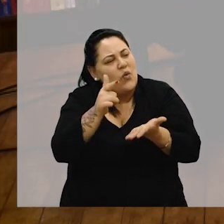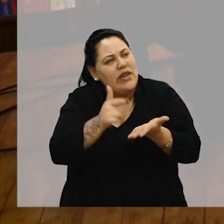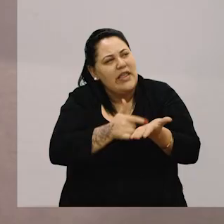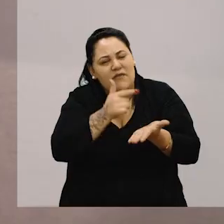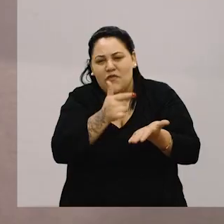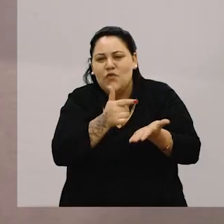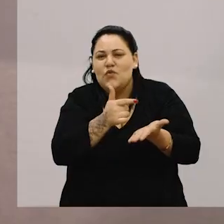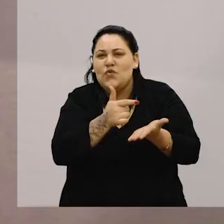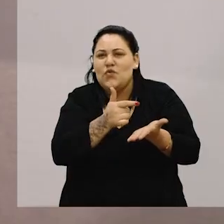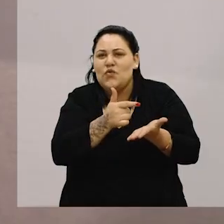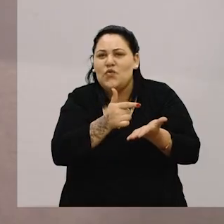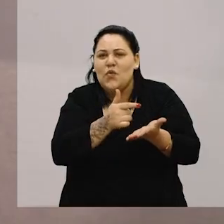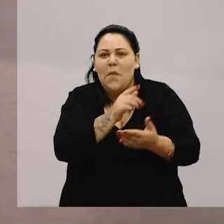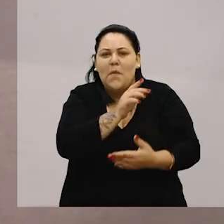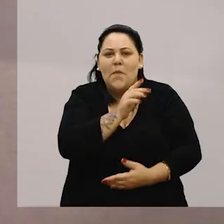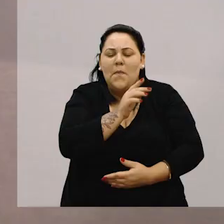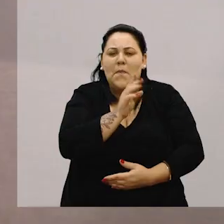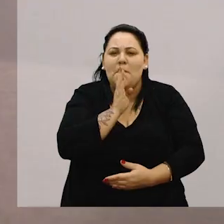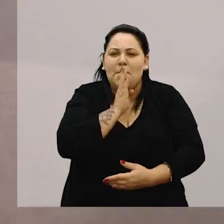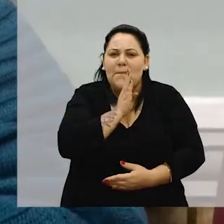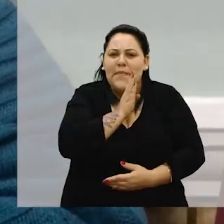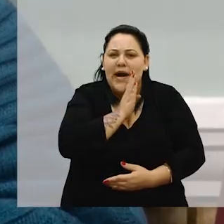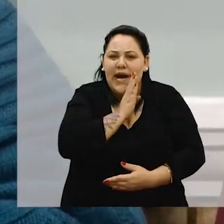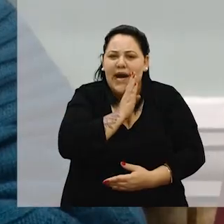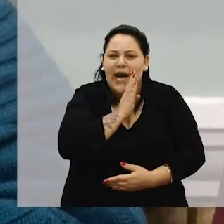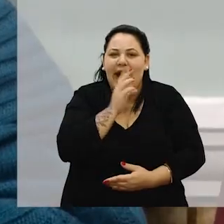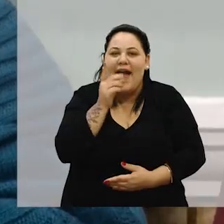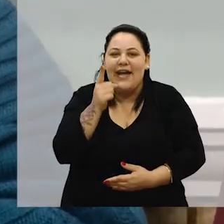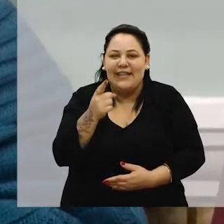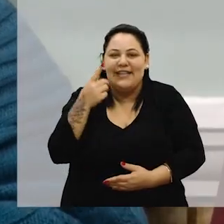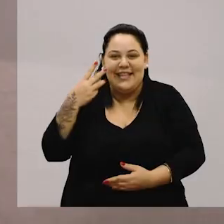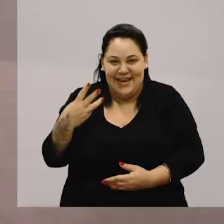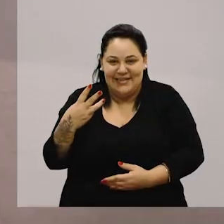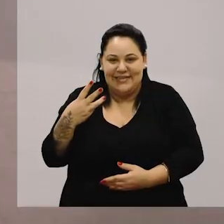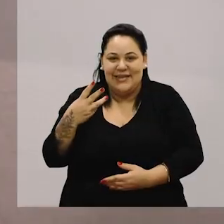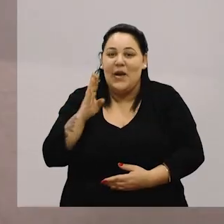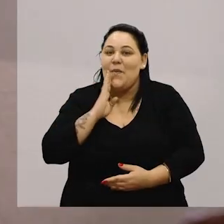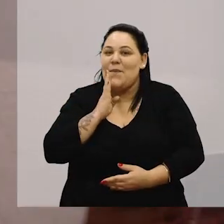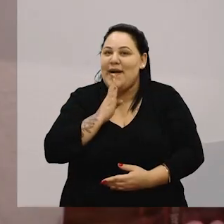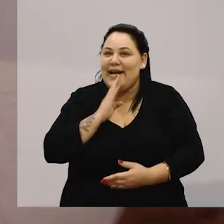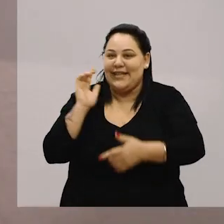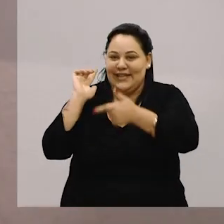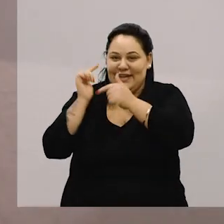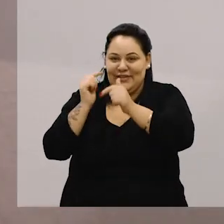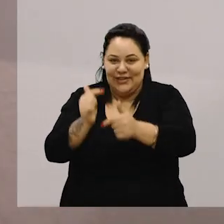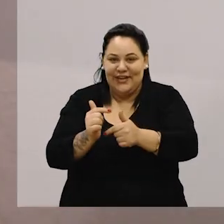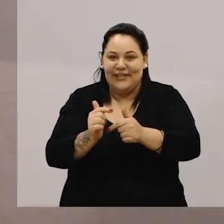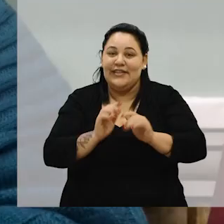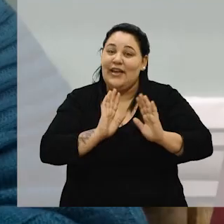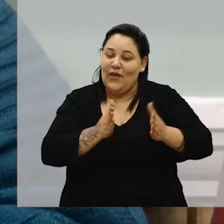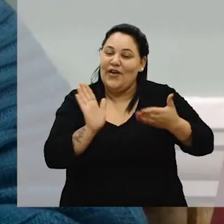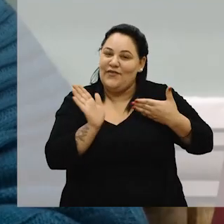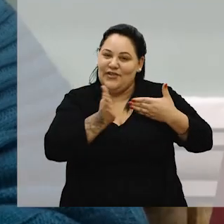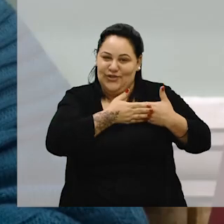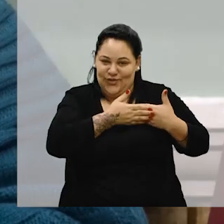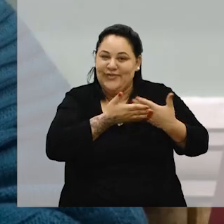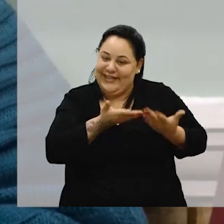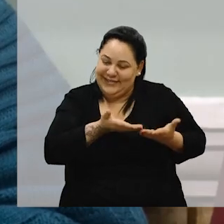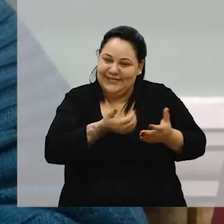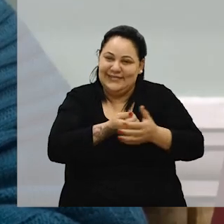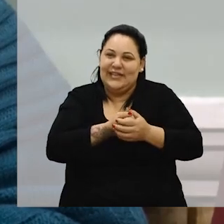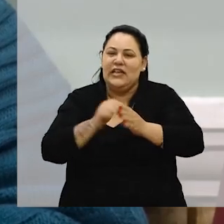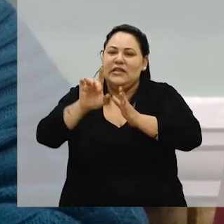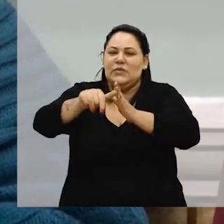a partir do Bar 13, né? Um bar tradicional da cidade, que já fechou. Então,